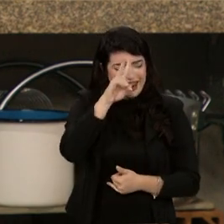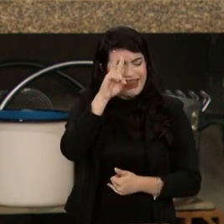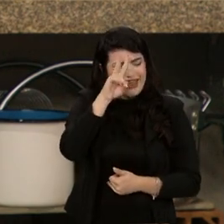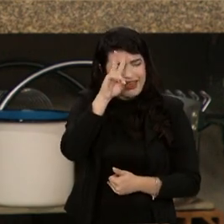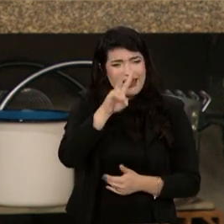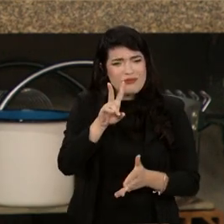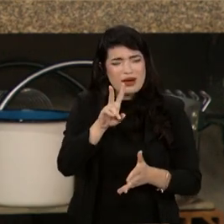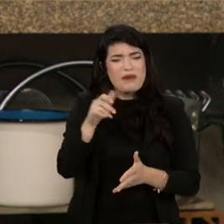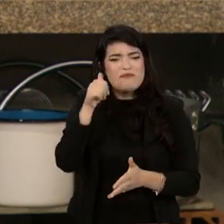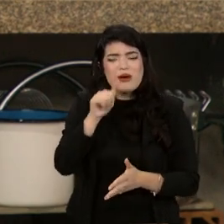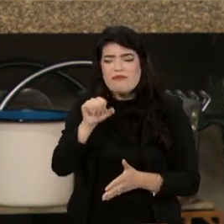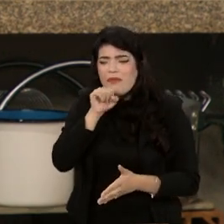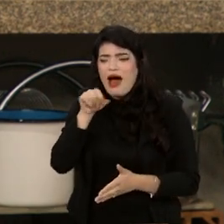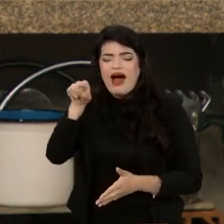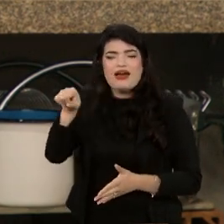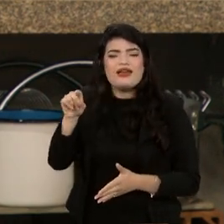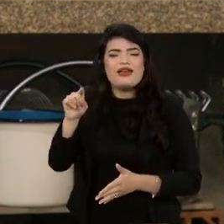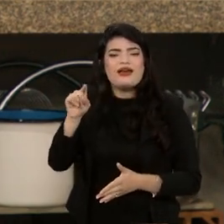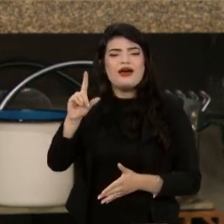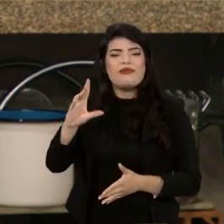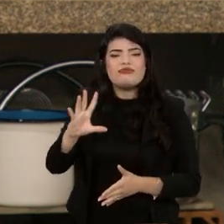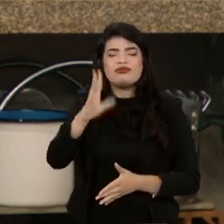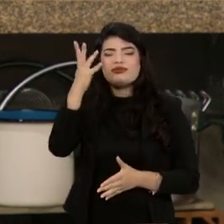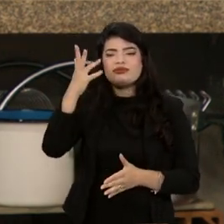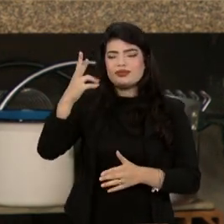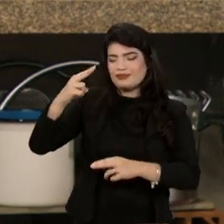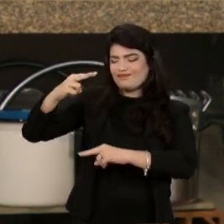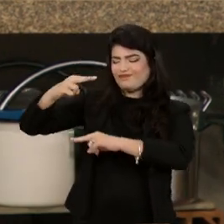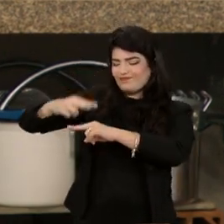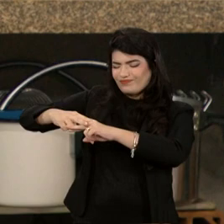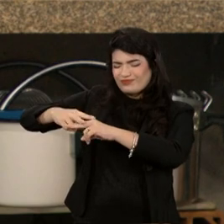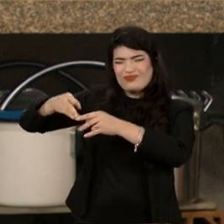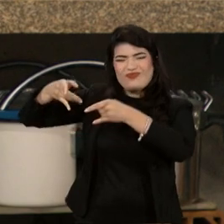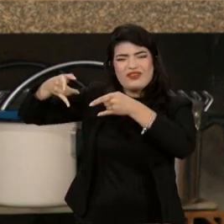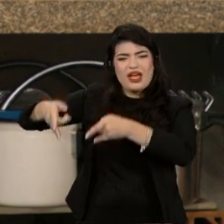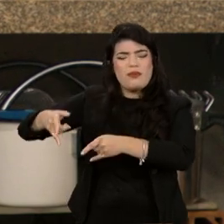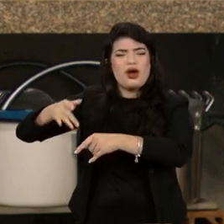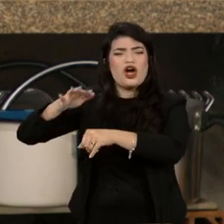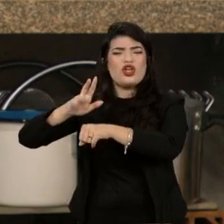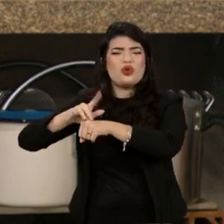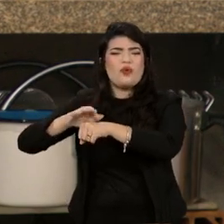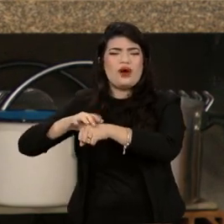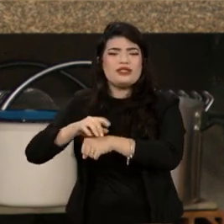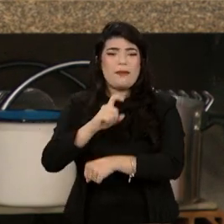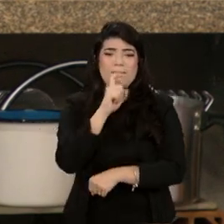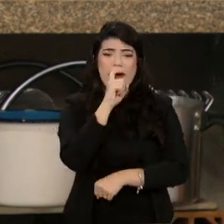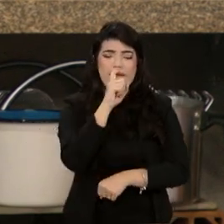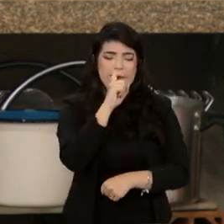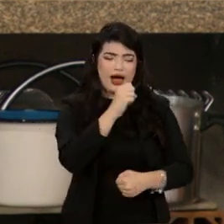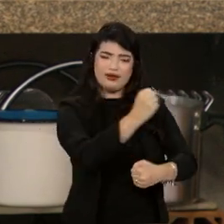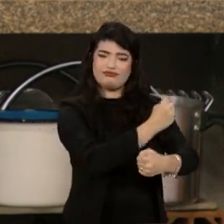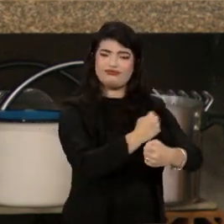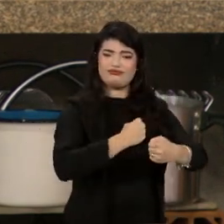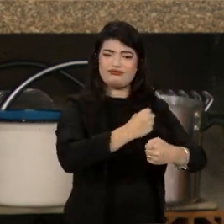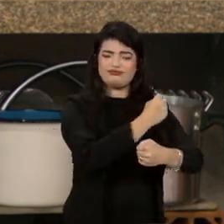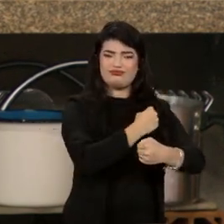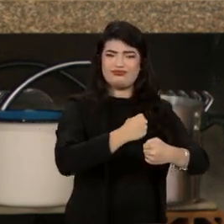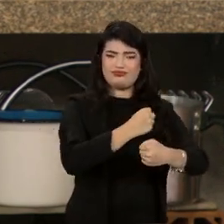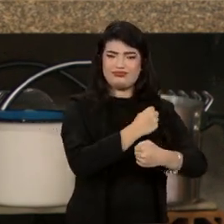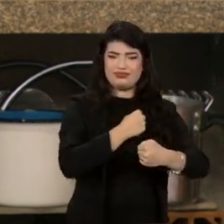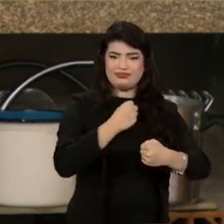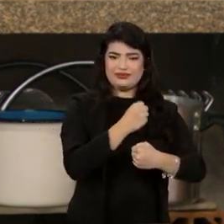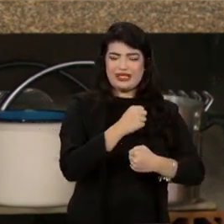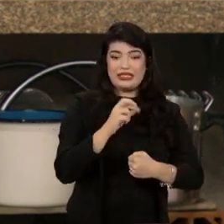papai, quando mamãe de repente caiu na cama doente? Era o pai quem cozinhava. Tão